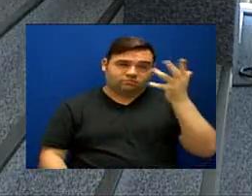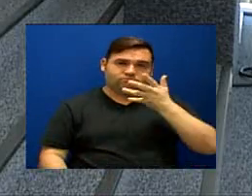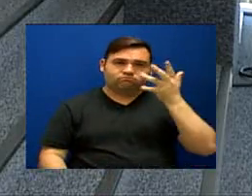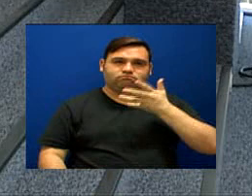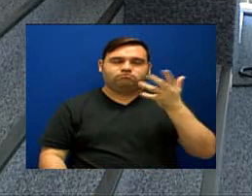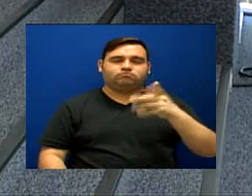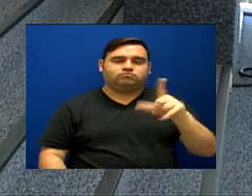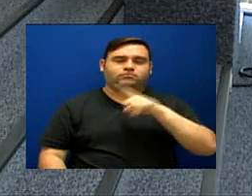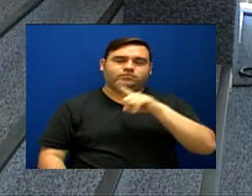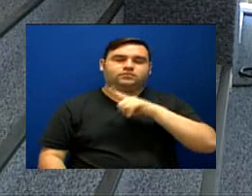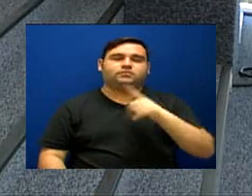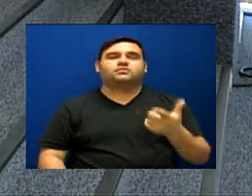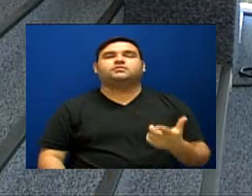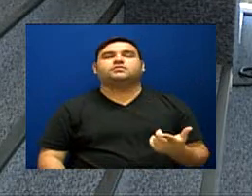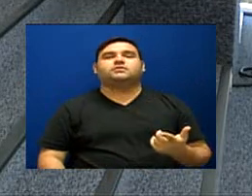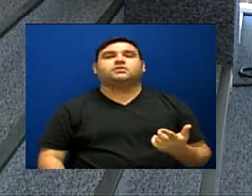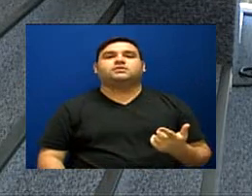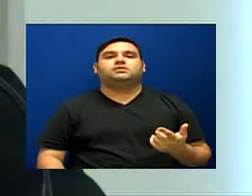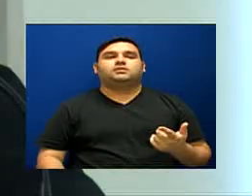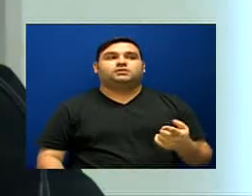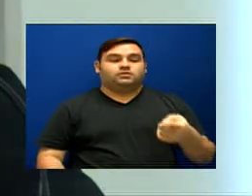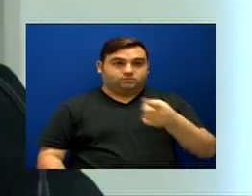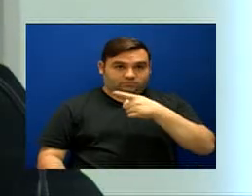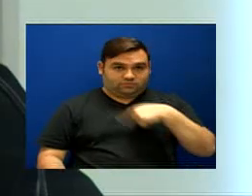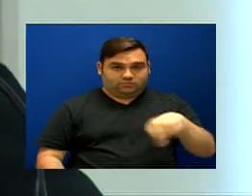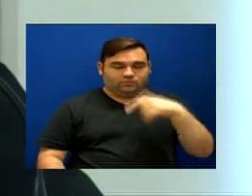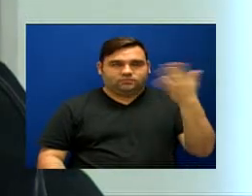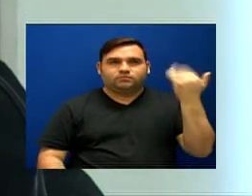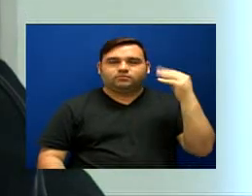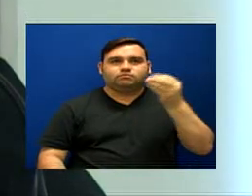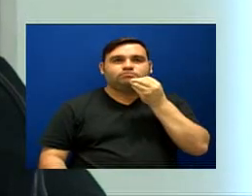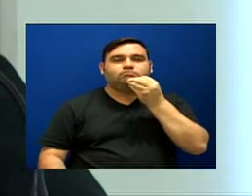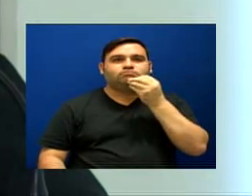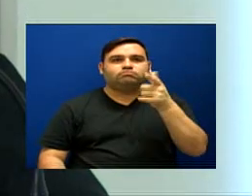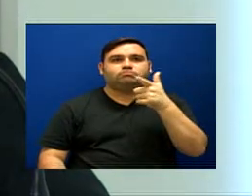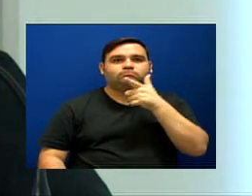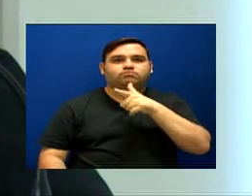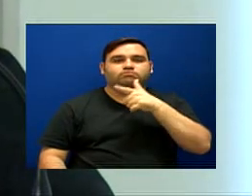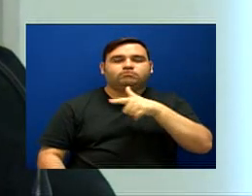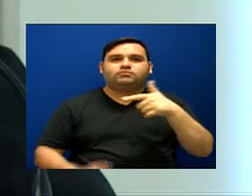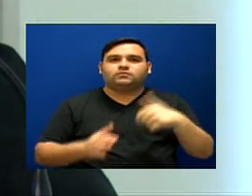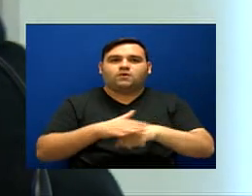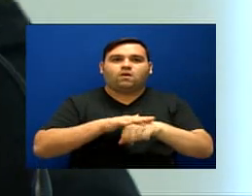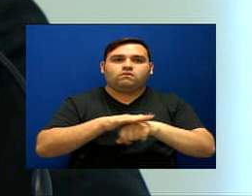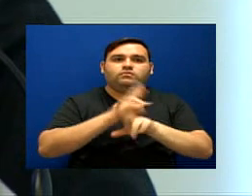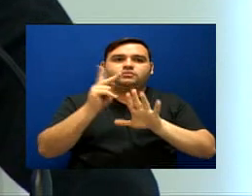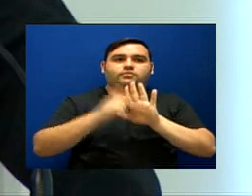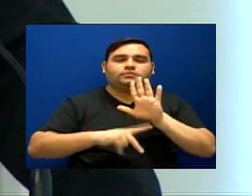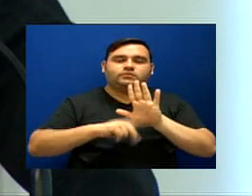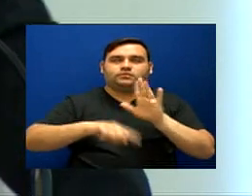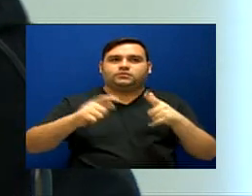essa questão, nós tivemos a oportunidade de discutir esse projeto,